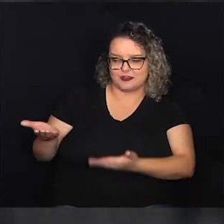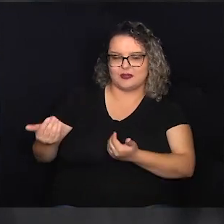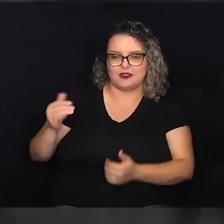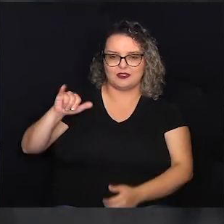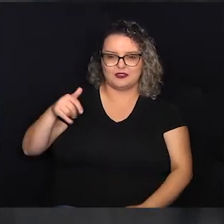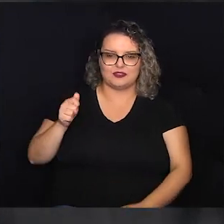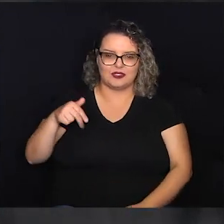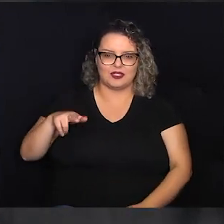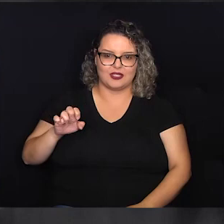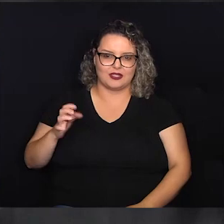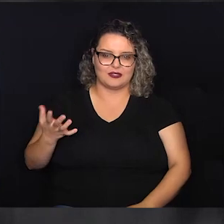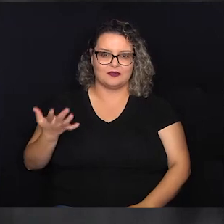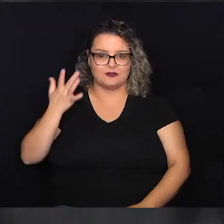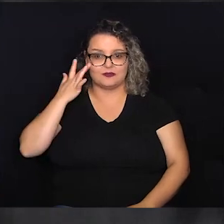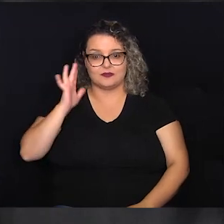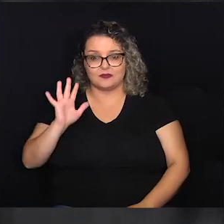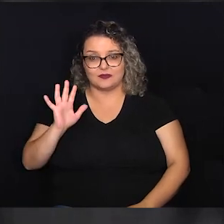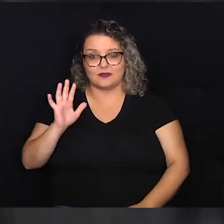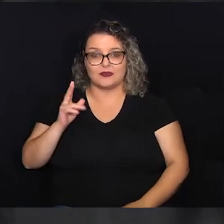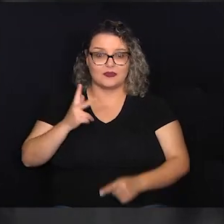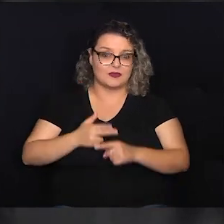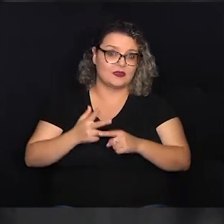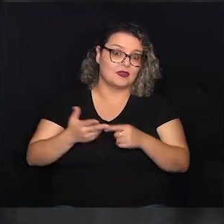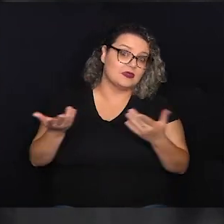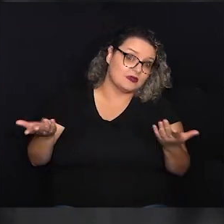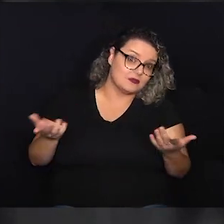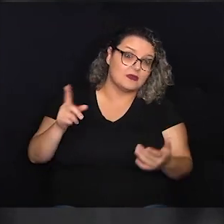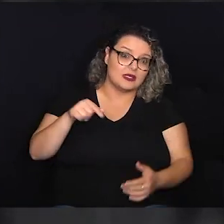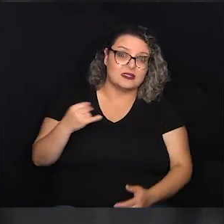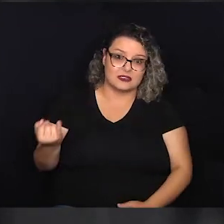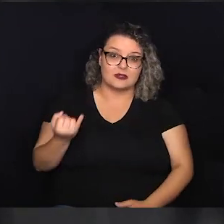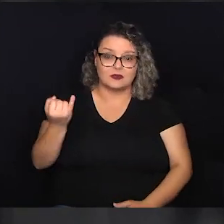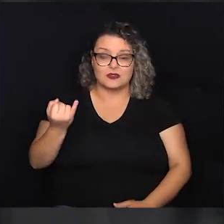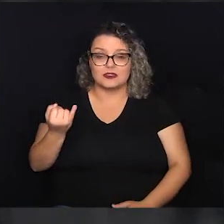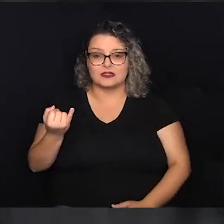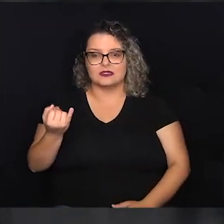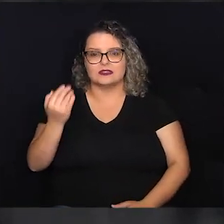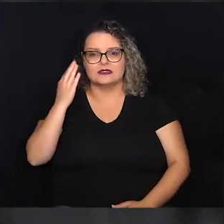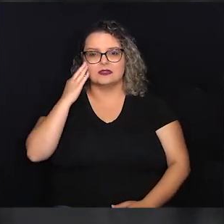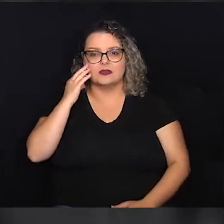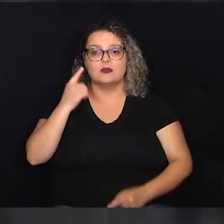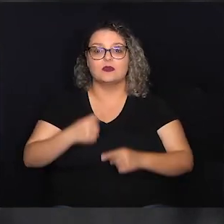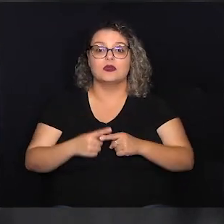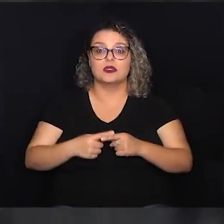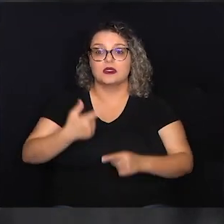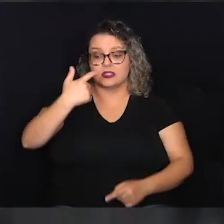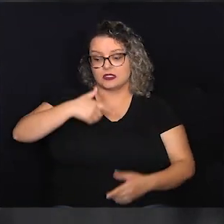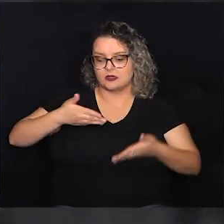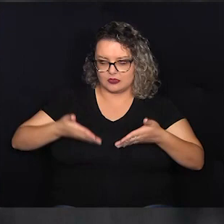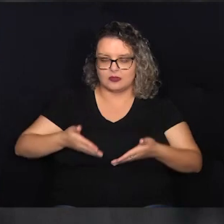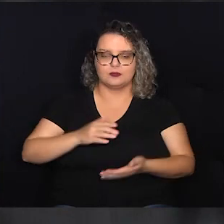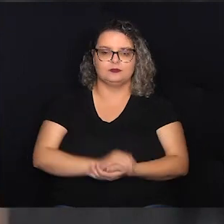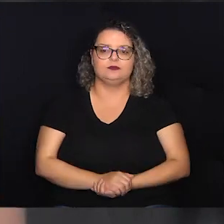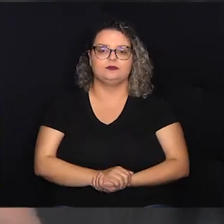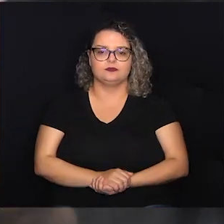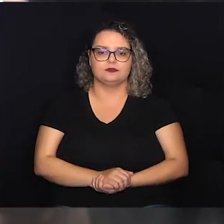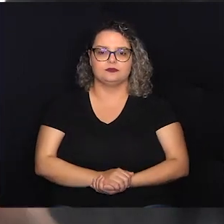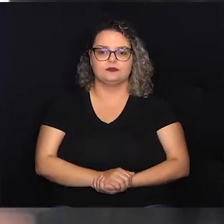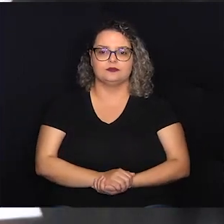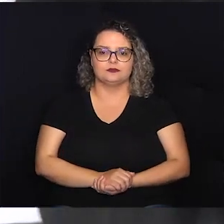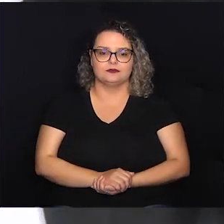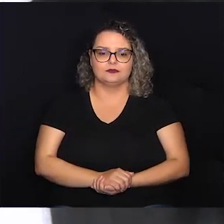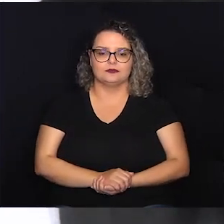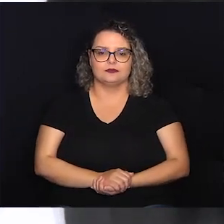Eu também não sei se vocês vão editar isso ou não, mas é interessante saber por que eu estou aqui. Eu tenho da